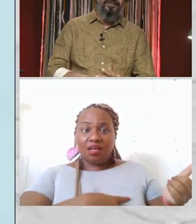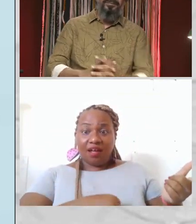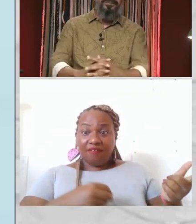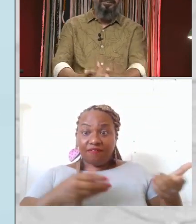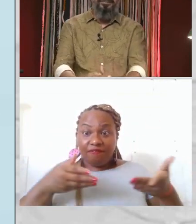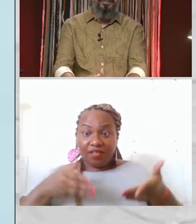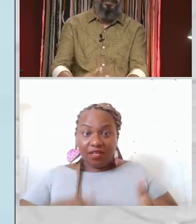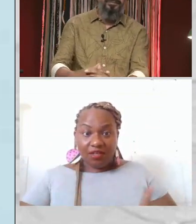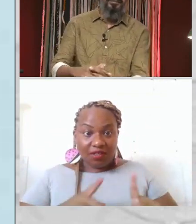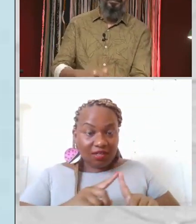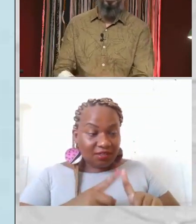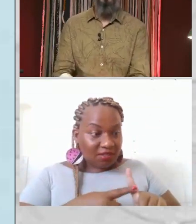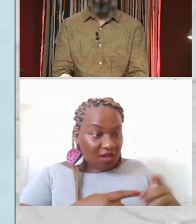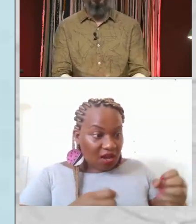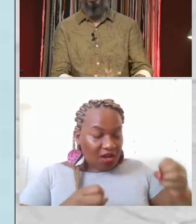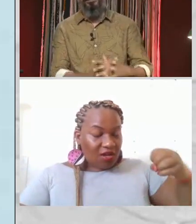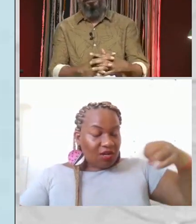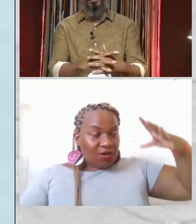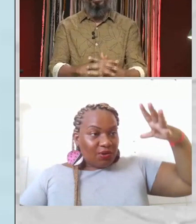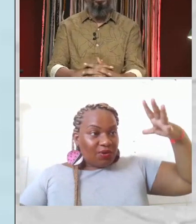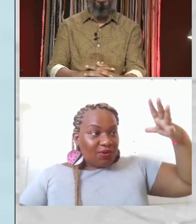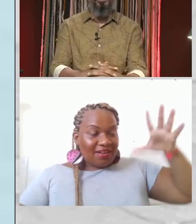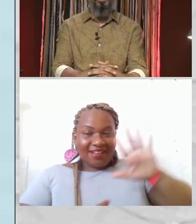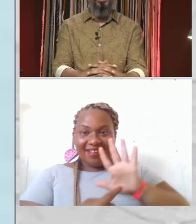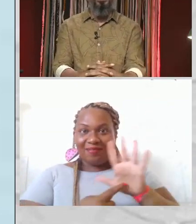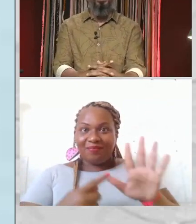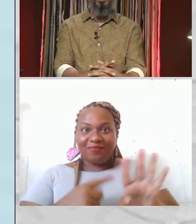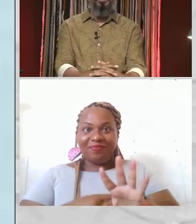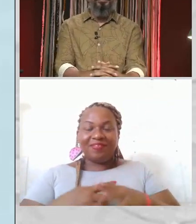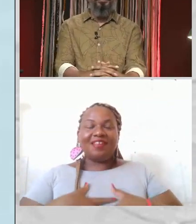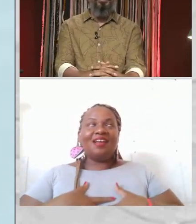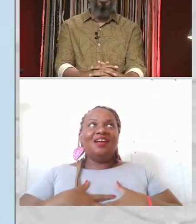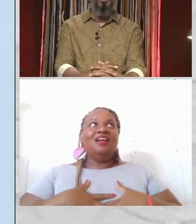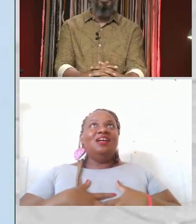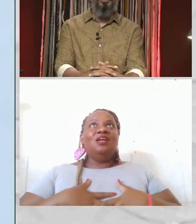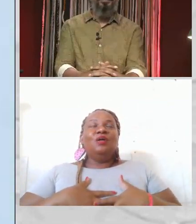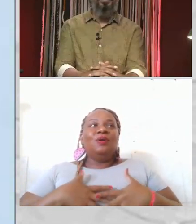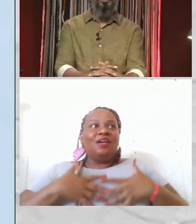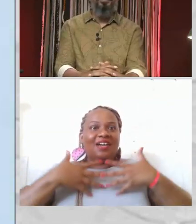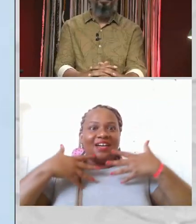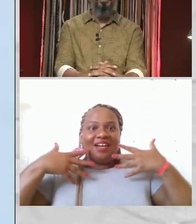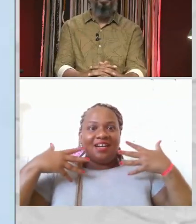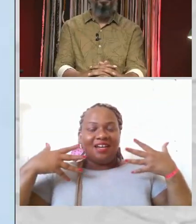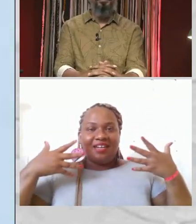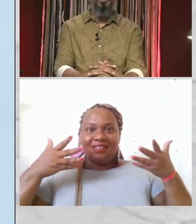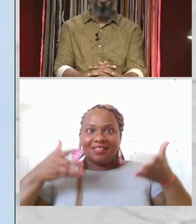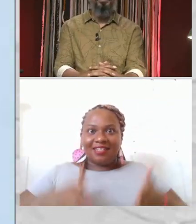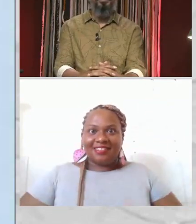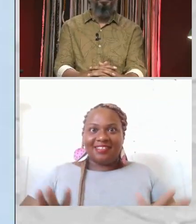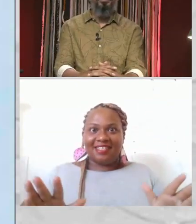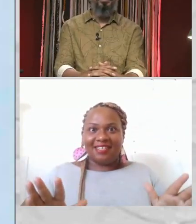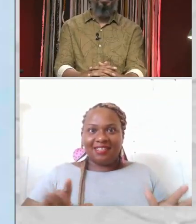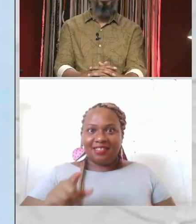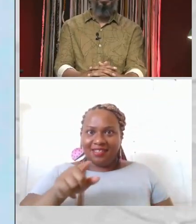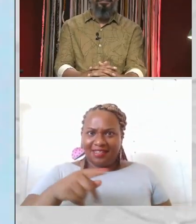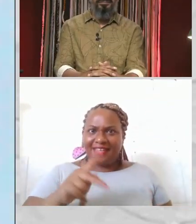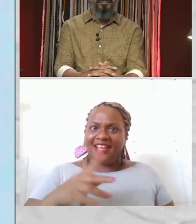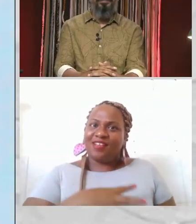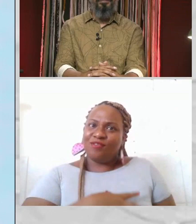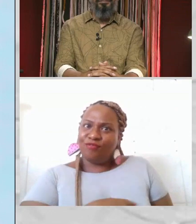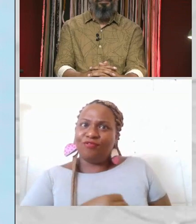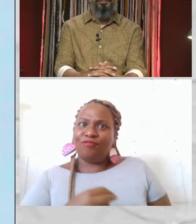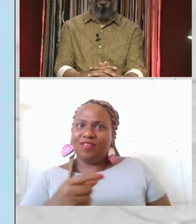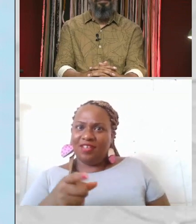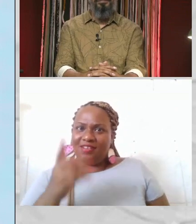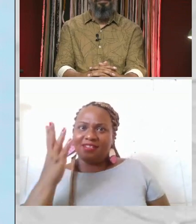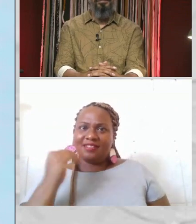pandemia foi a luz. Assim, nossa, eu sou muito grata de verdade ao universo ter parido. Você tem Pedro, você sabe qual é a relação